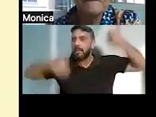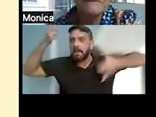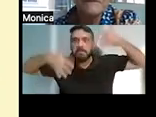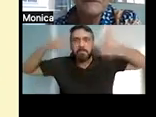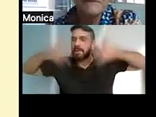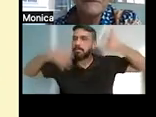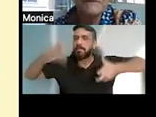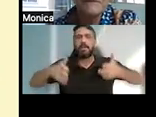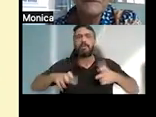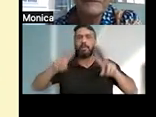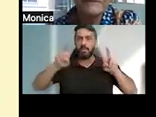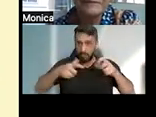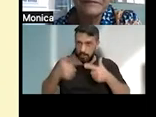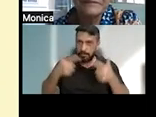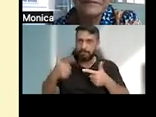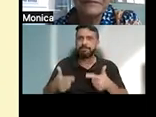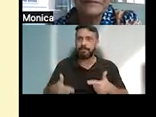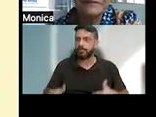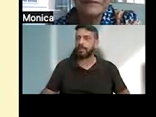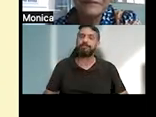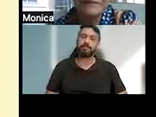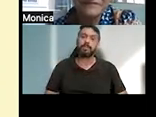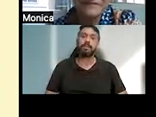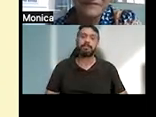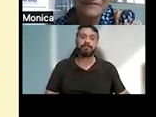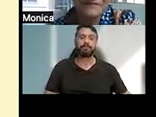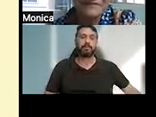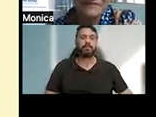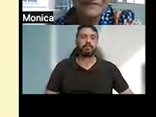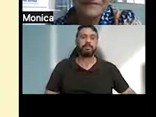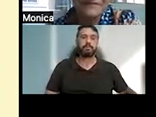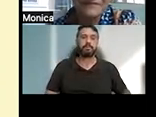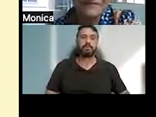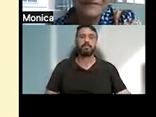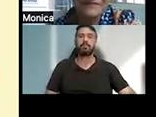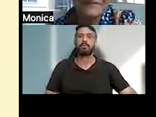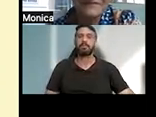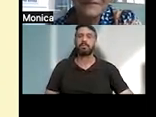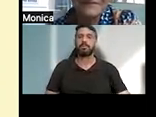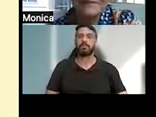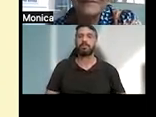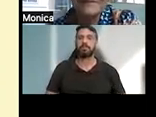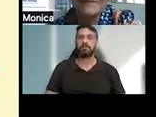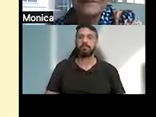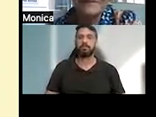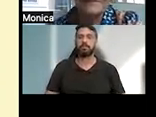trabalho, explicando as coisas, eu acho isso, assim, aquele olhinho brilhando, né? Acho isso fantástico, assim.